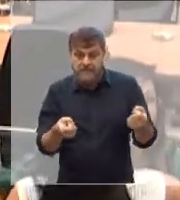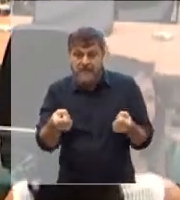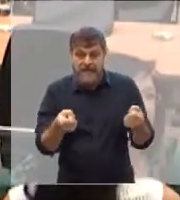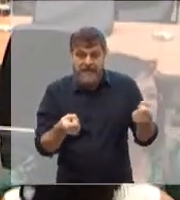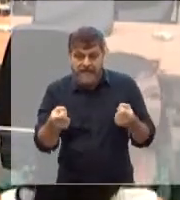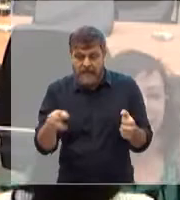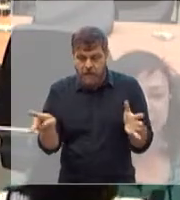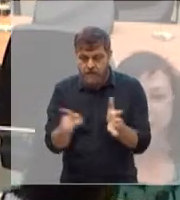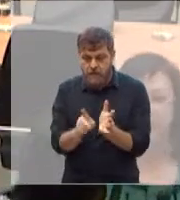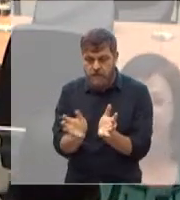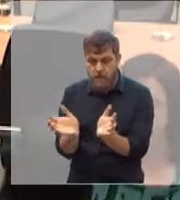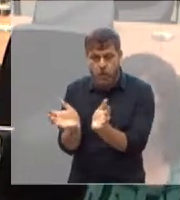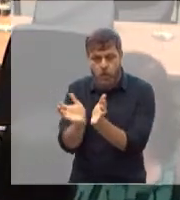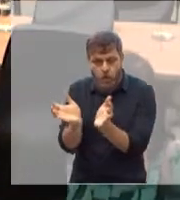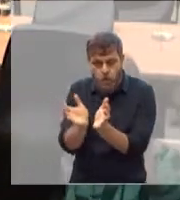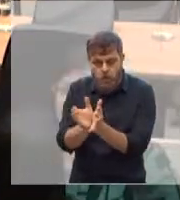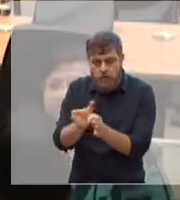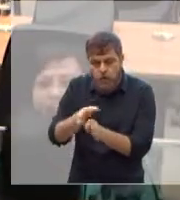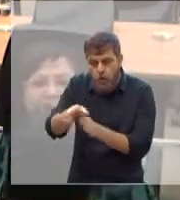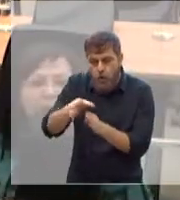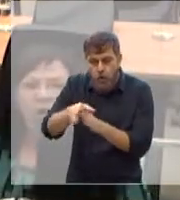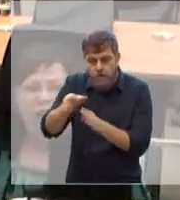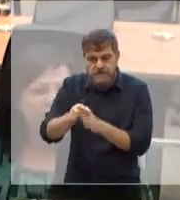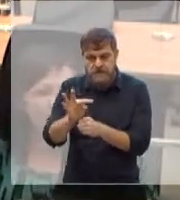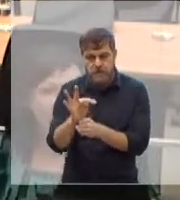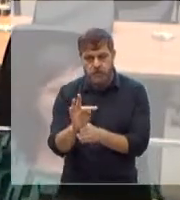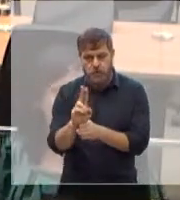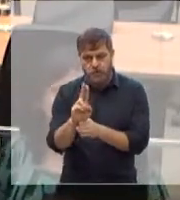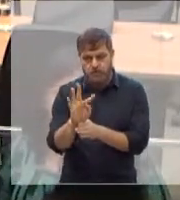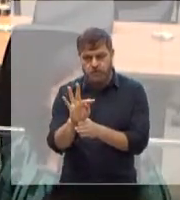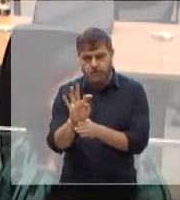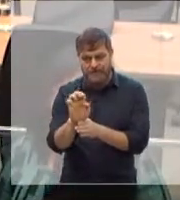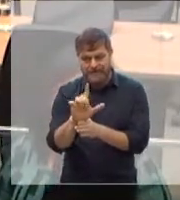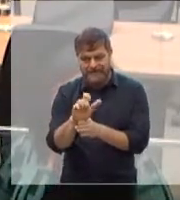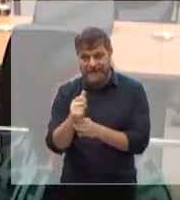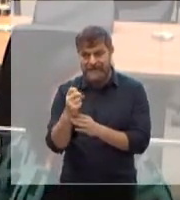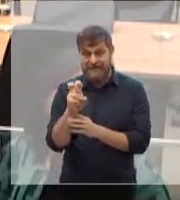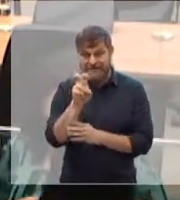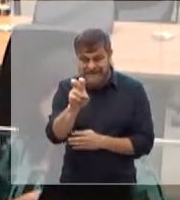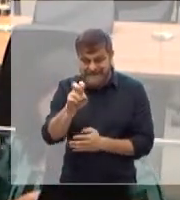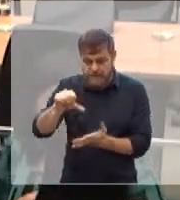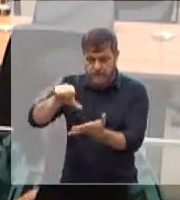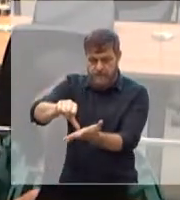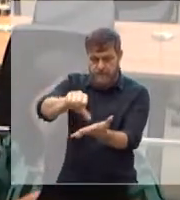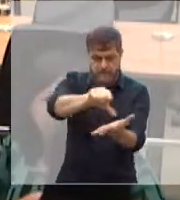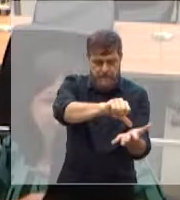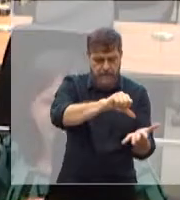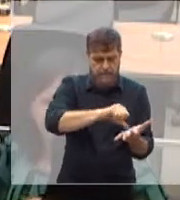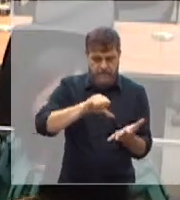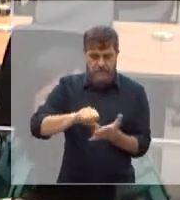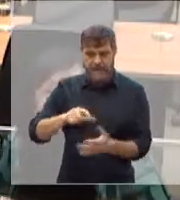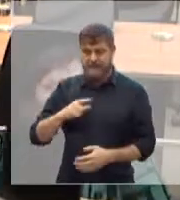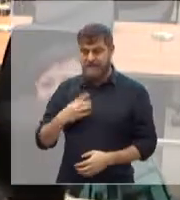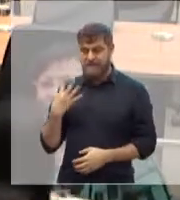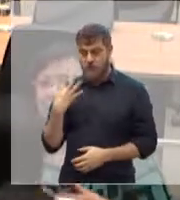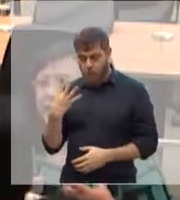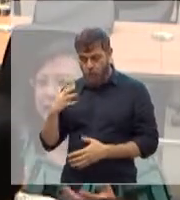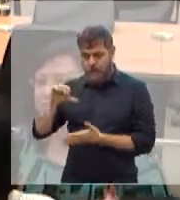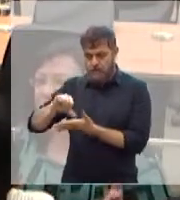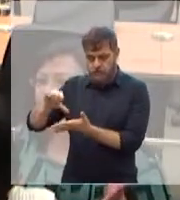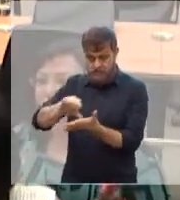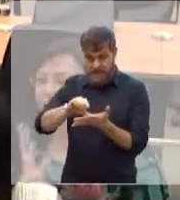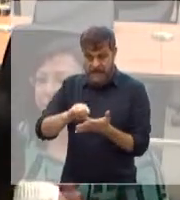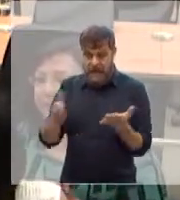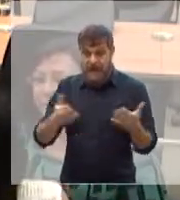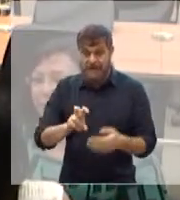viaturas para o Conselho. Nós temos 5 conselhos na cidade de Campinas, lutamos muito para que tivéssemos 5, porque eram 4, né? Foi durante esse período que